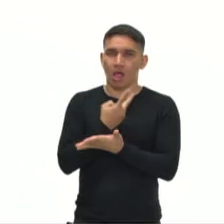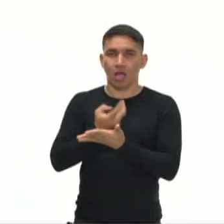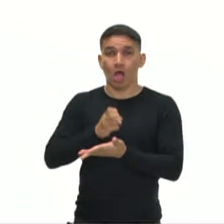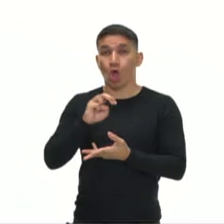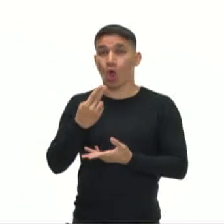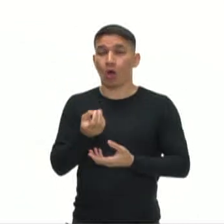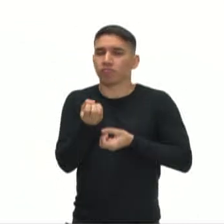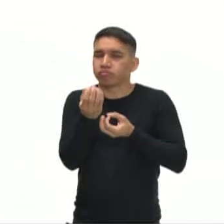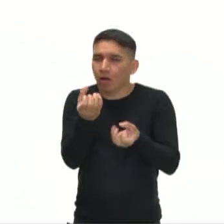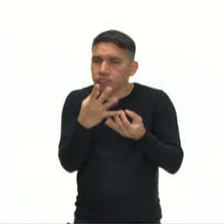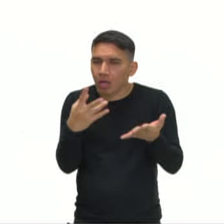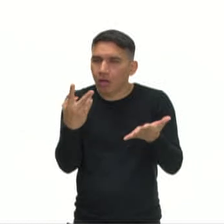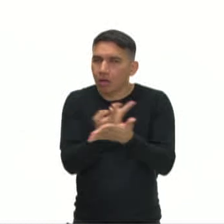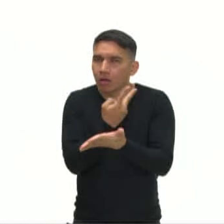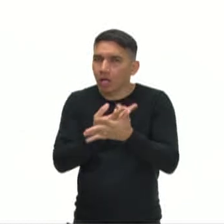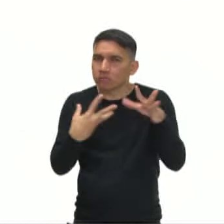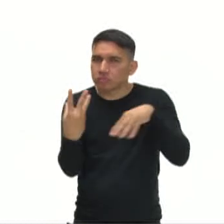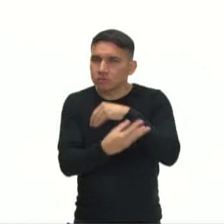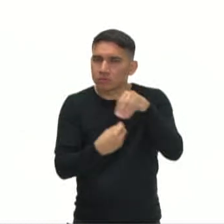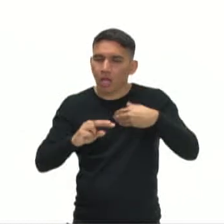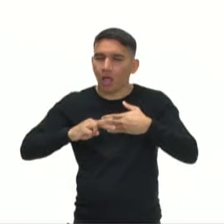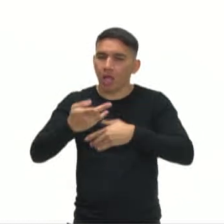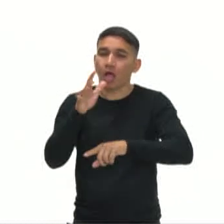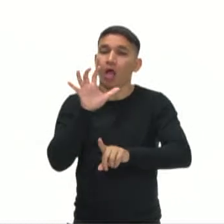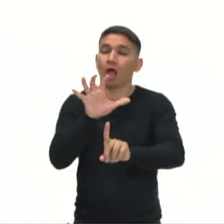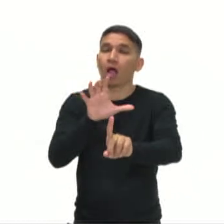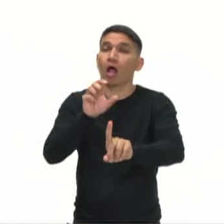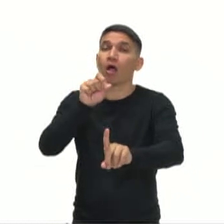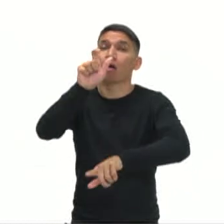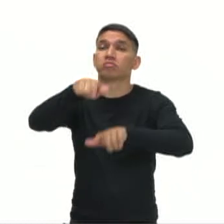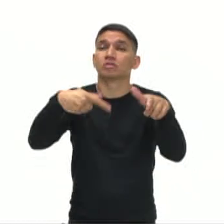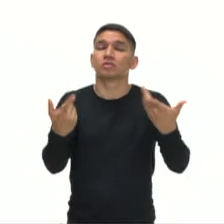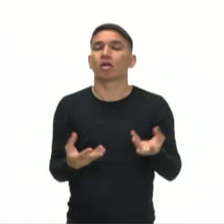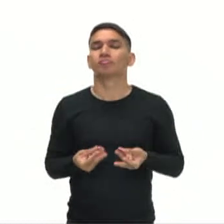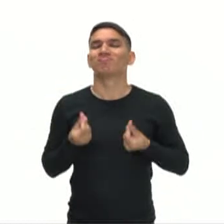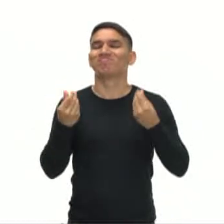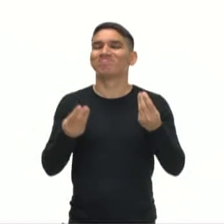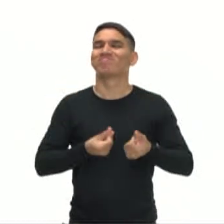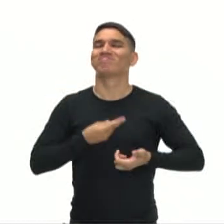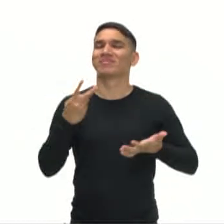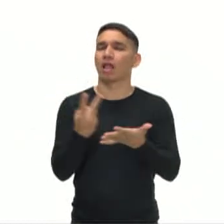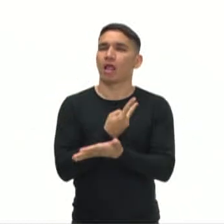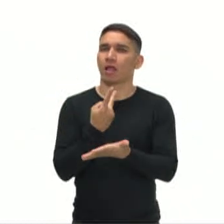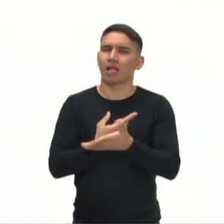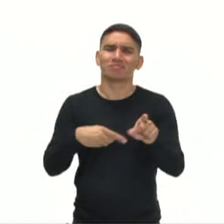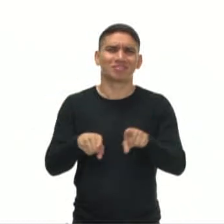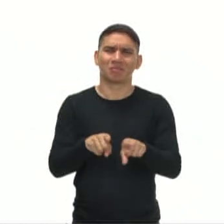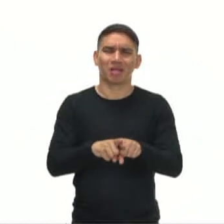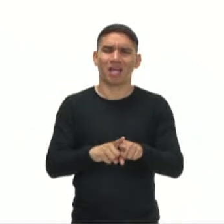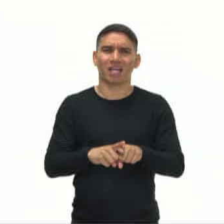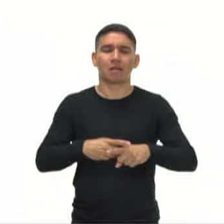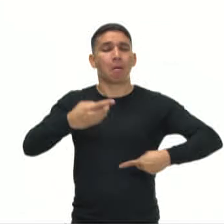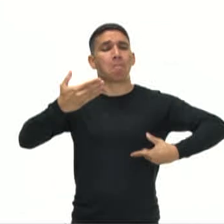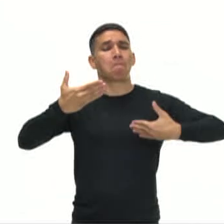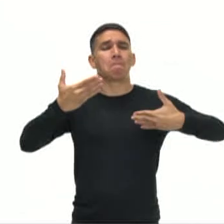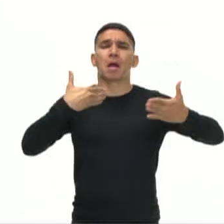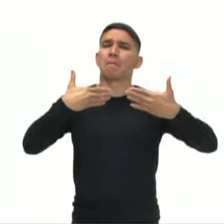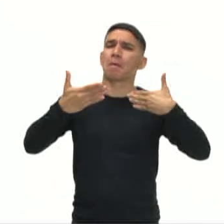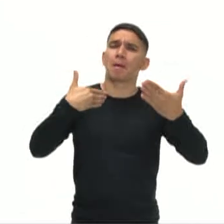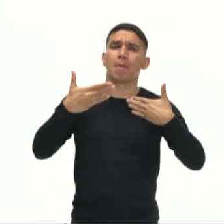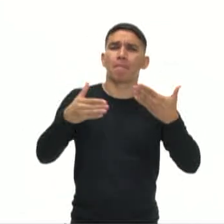informacional, contribui para a ignorância das pessoas e inviabiliza o debate democrático. Aliás,